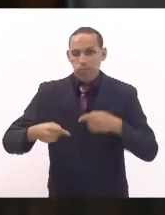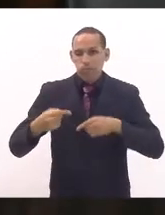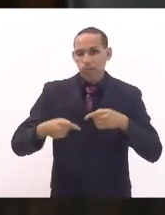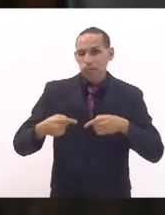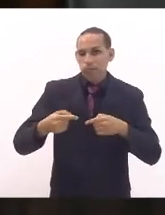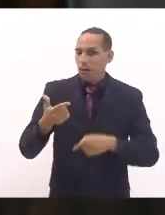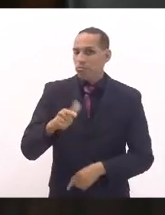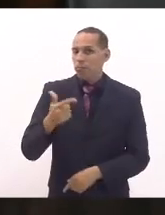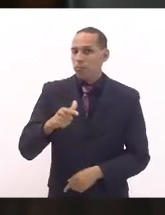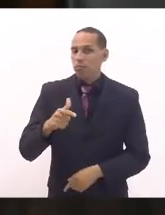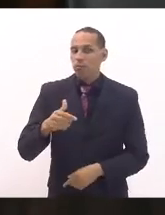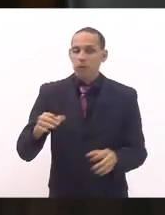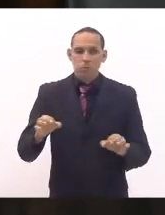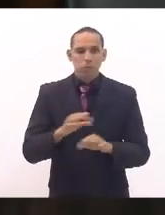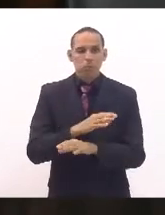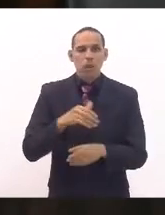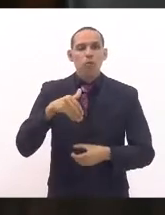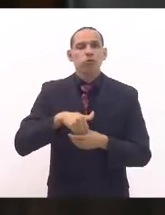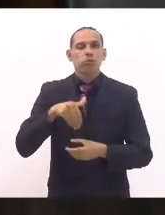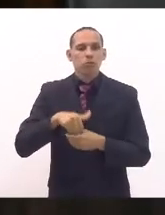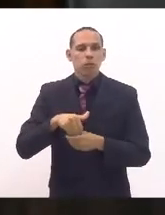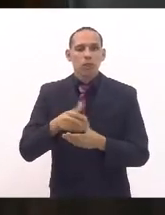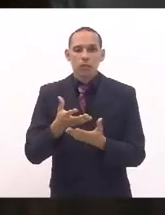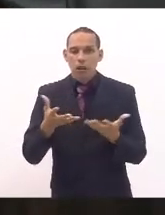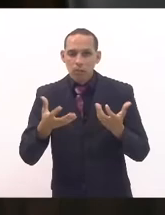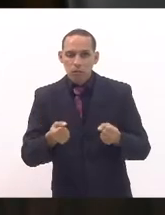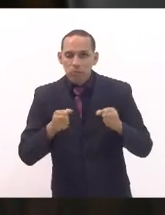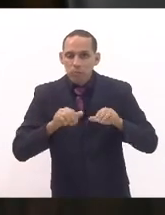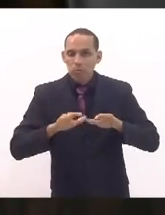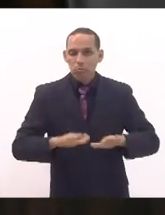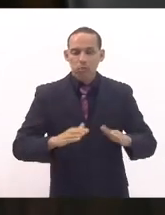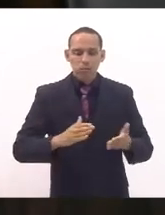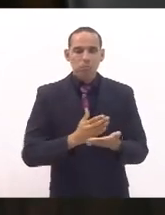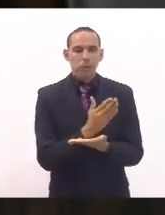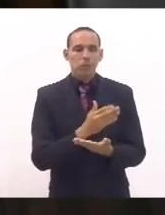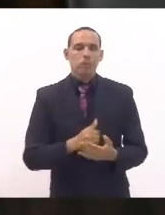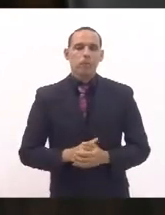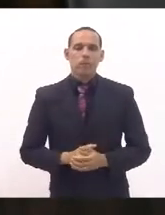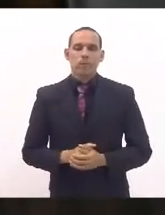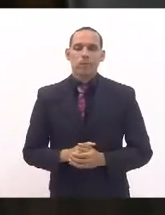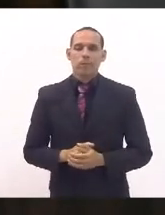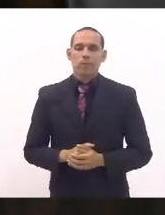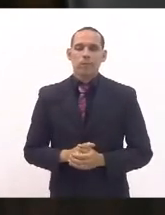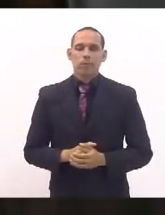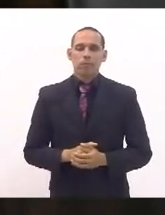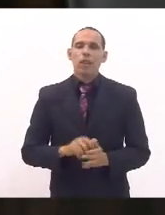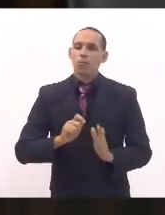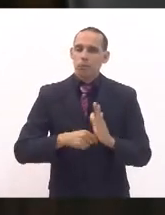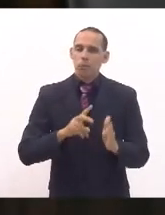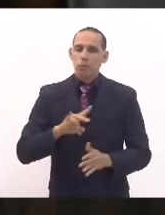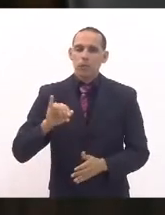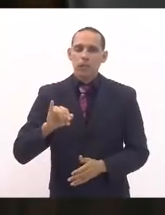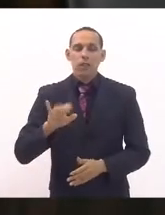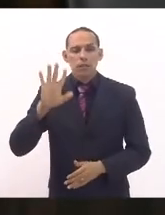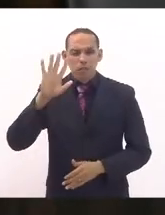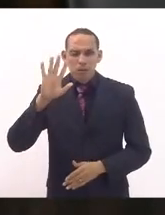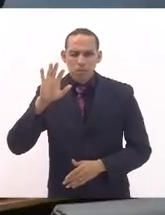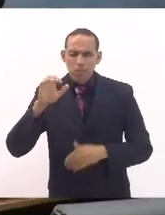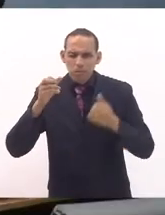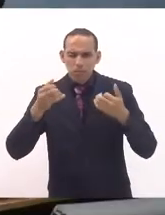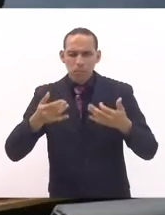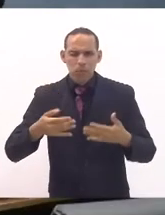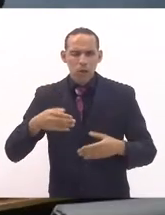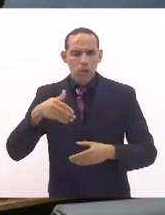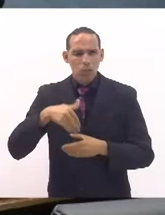queira discutir, encerrada a discussão e votação, os senhores que aprovam, permaneçam como estão, aprovado, vai autógrafo. Só uma declaração de voto,